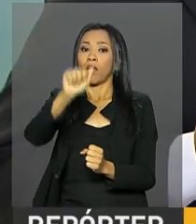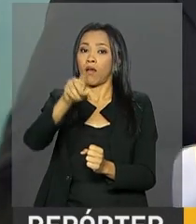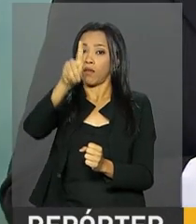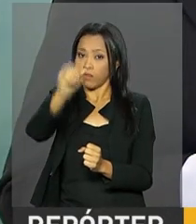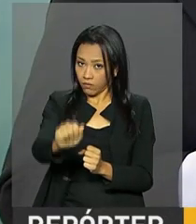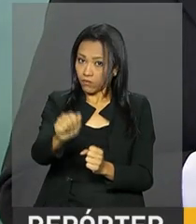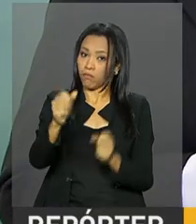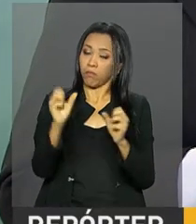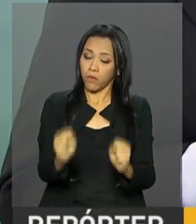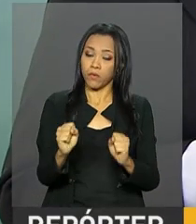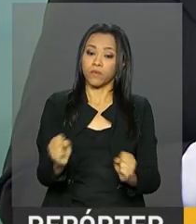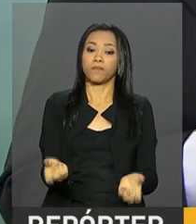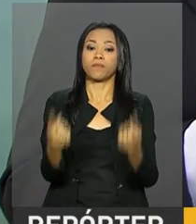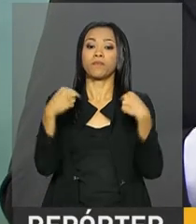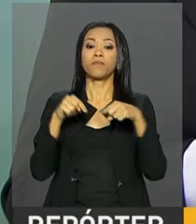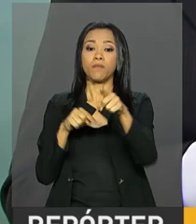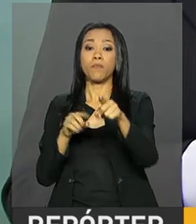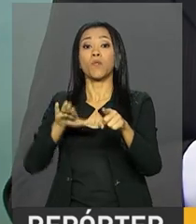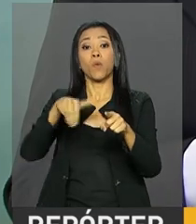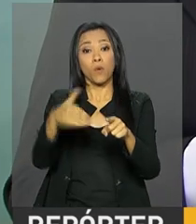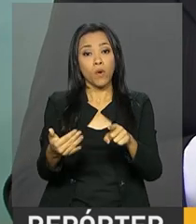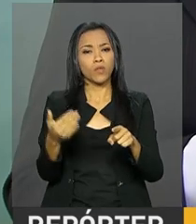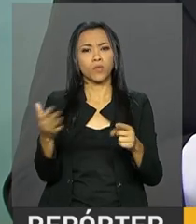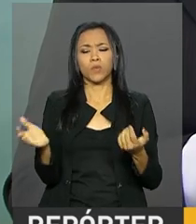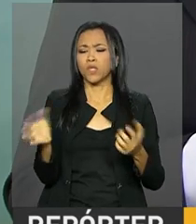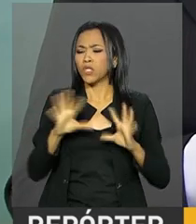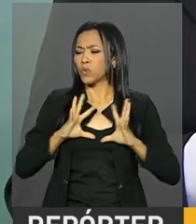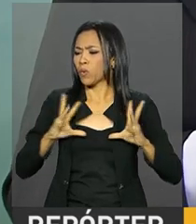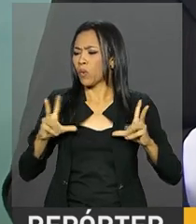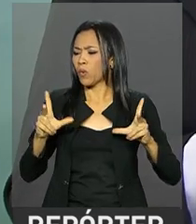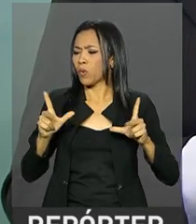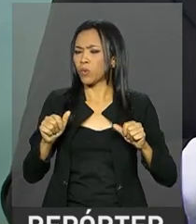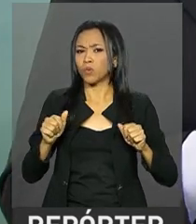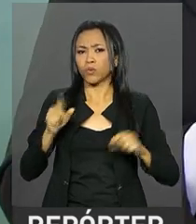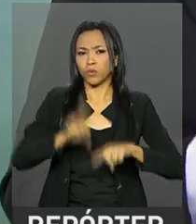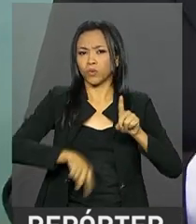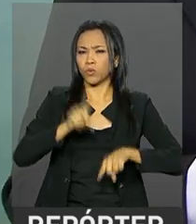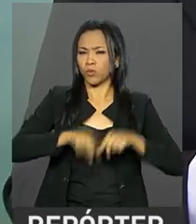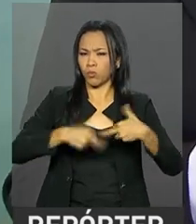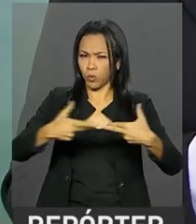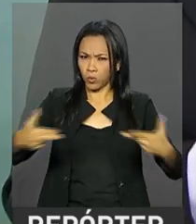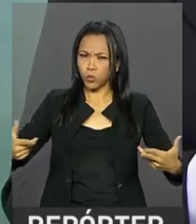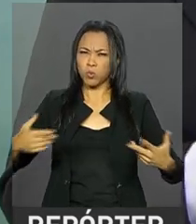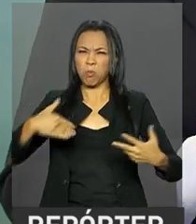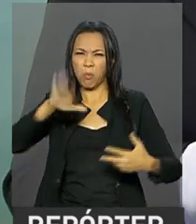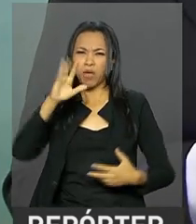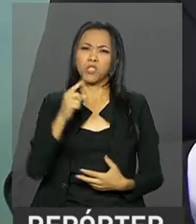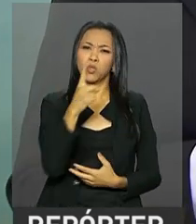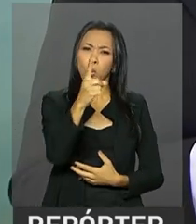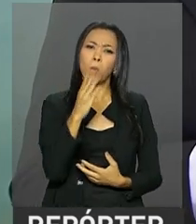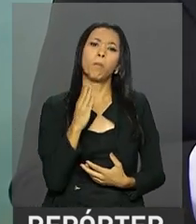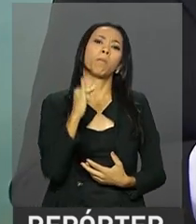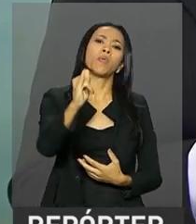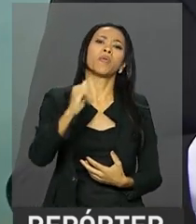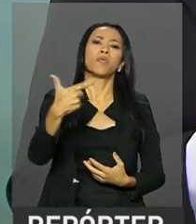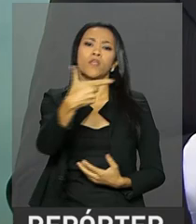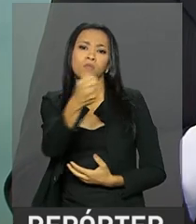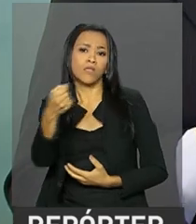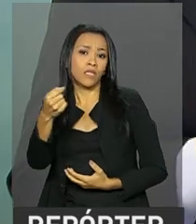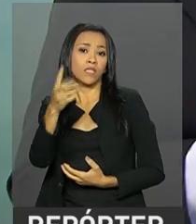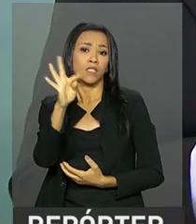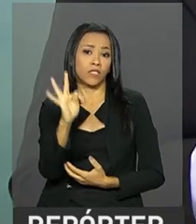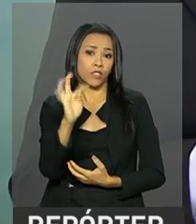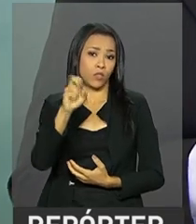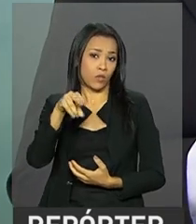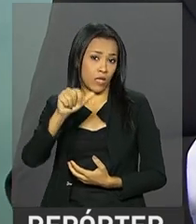recorde de grãos, quando incluídos todos os produtos agrícolas, mais de 1.hão2 milhões de toneladas